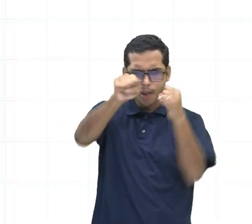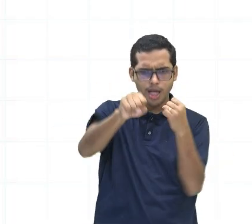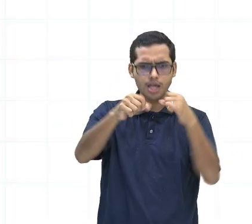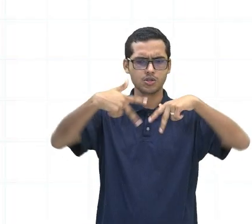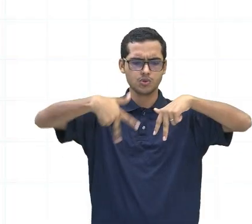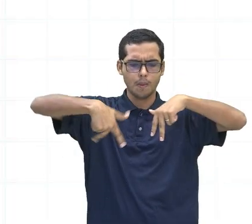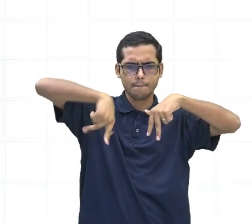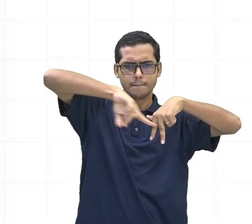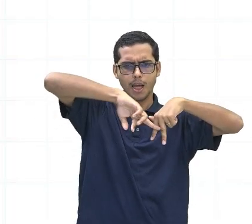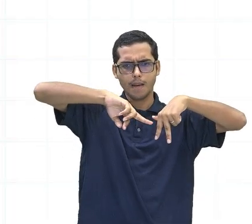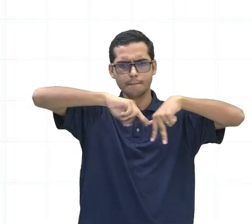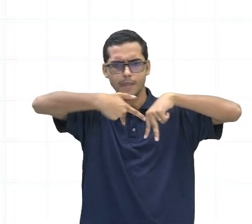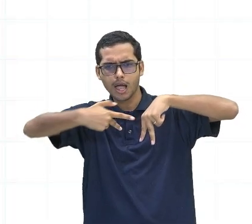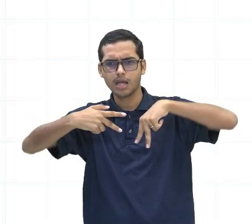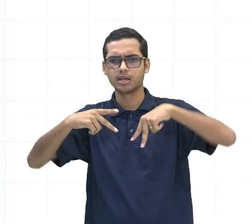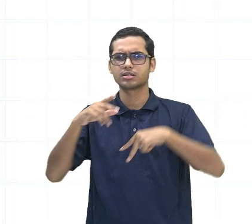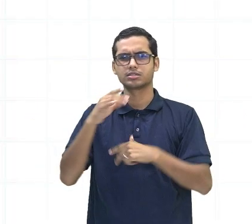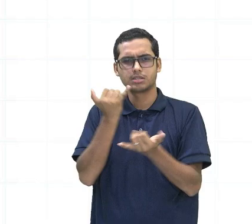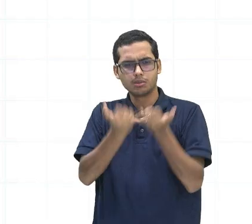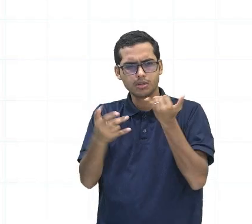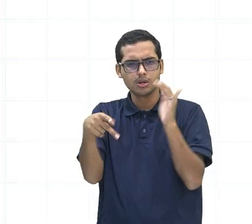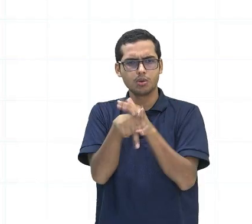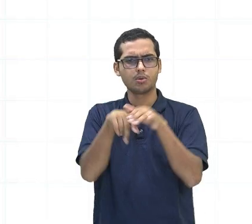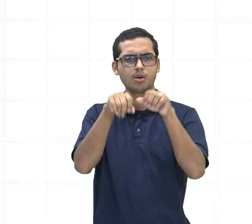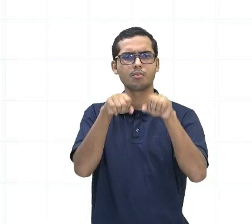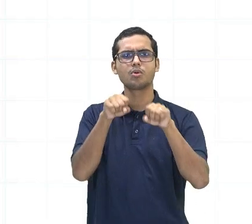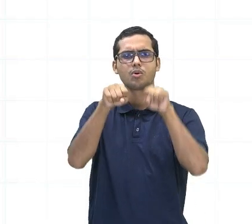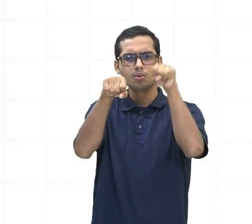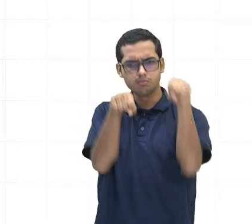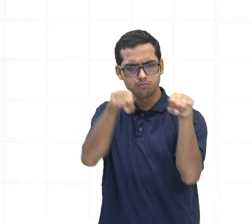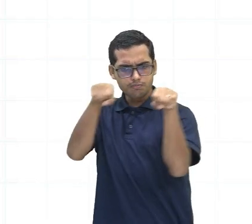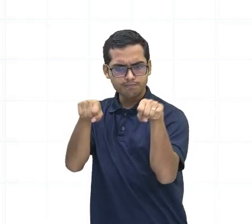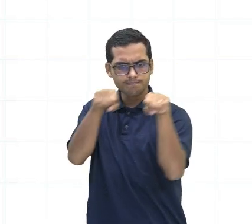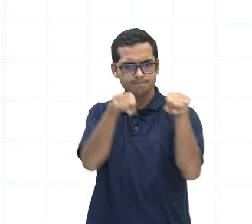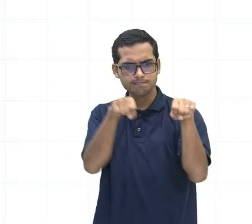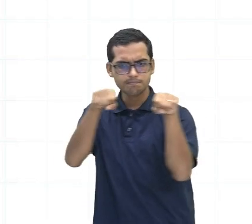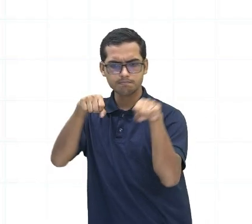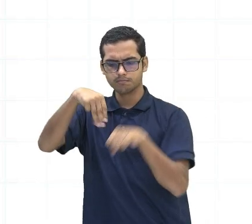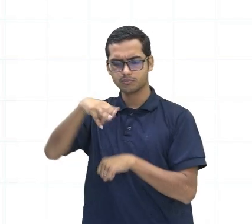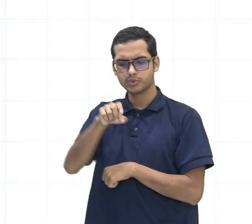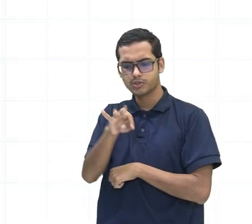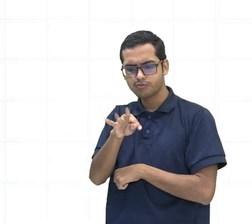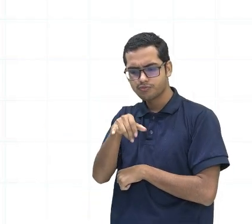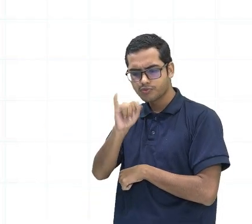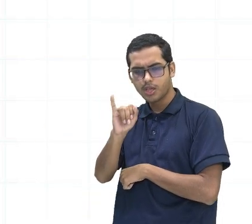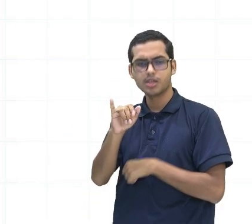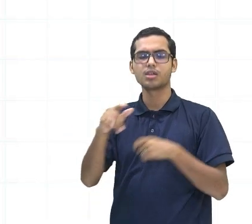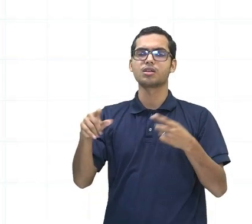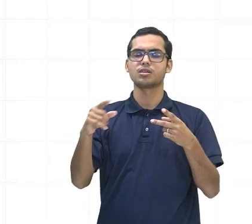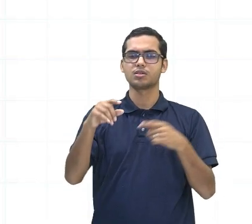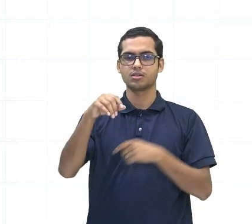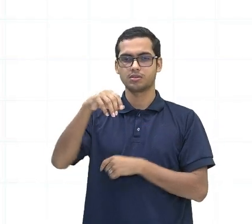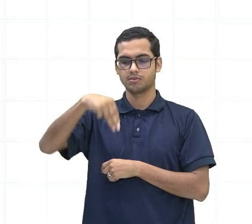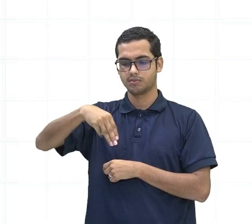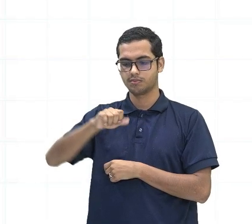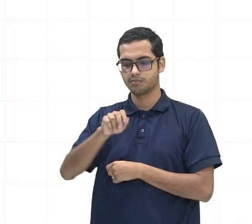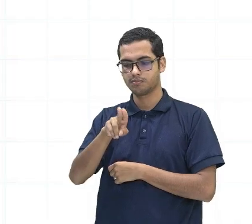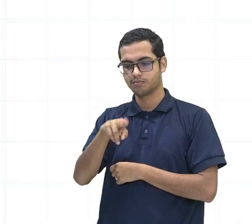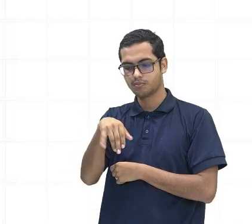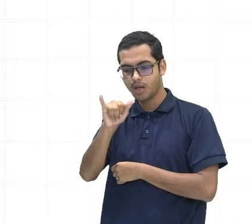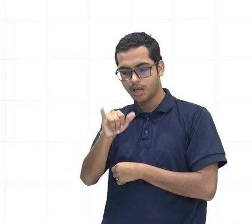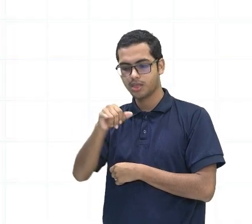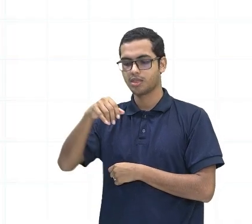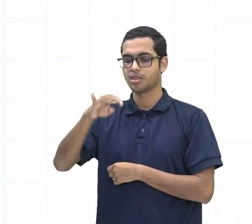observar, por exemplo, no Muay Thai, no boxe, né? E esta luta, ela também tem o objetivo principal de vencer